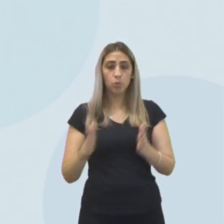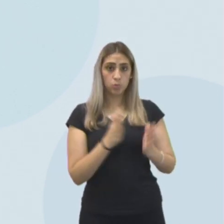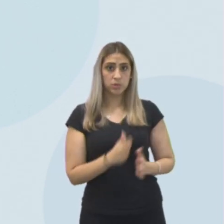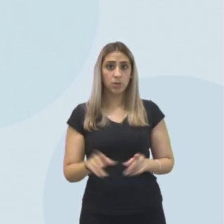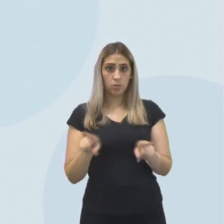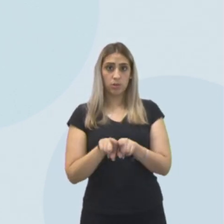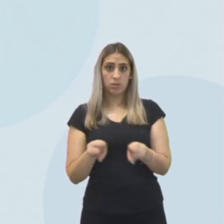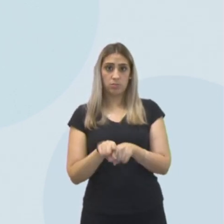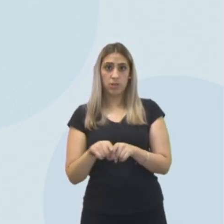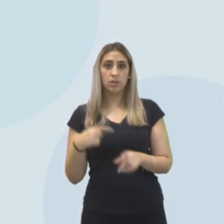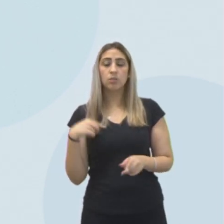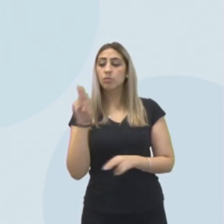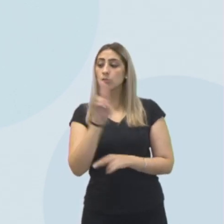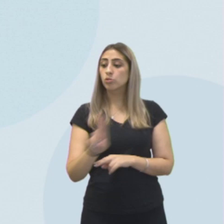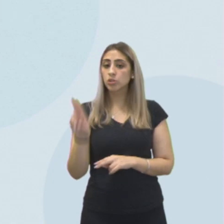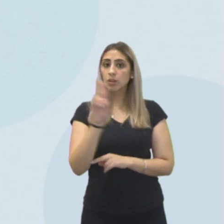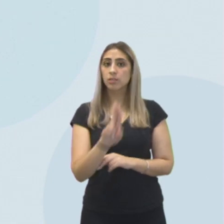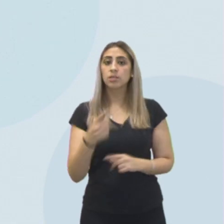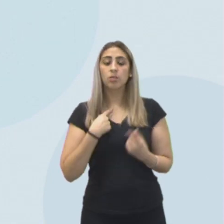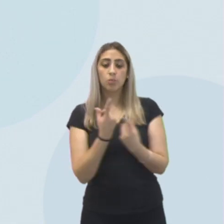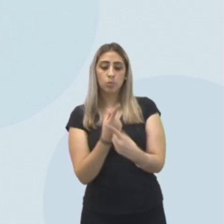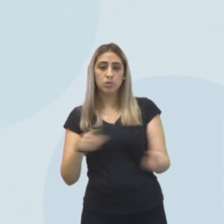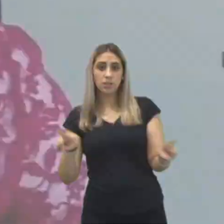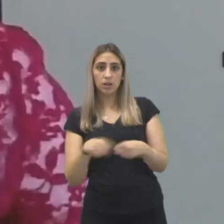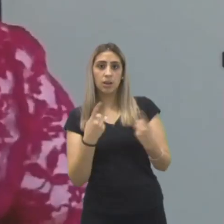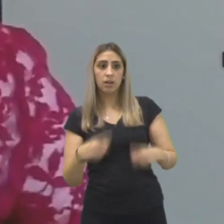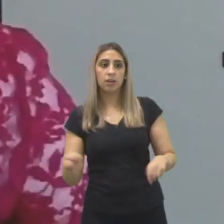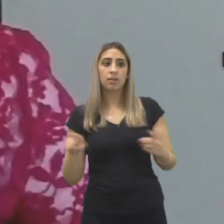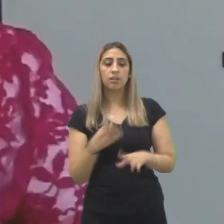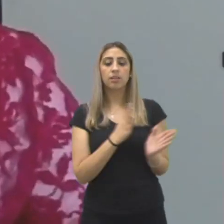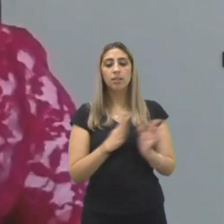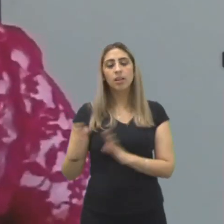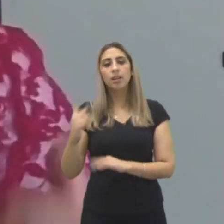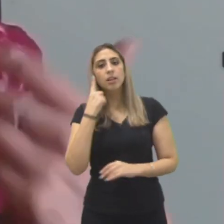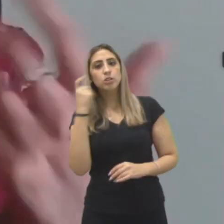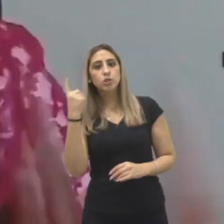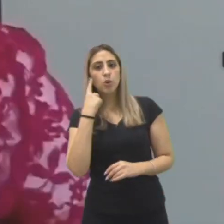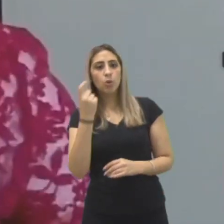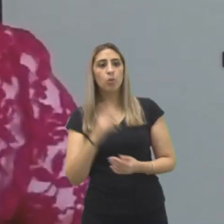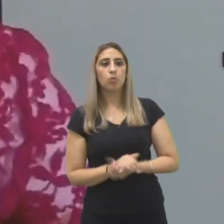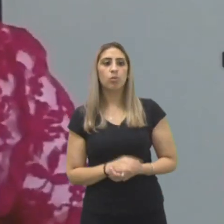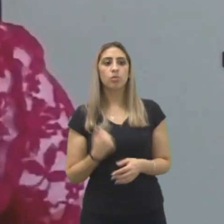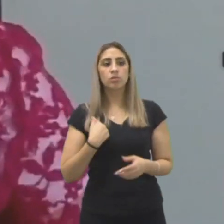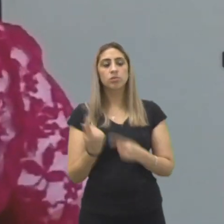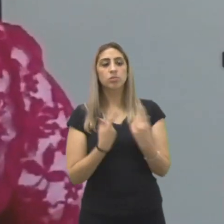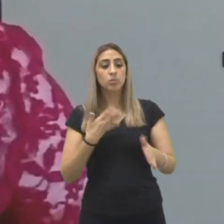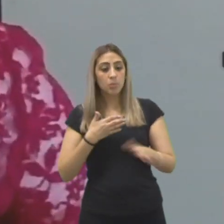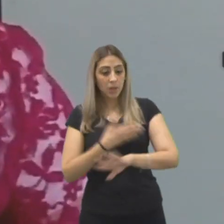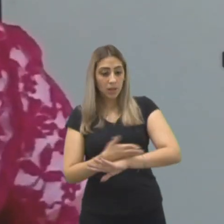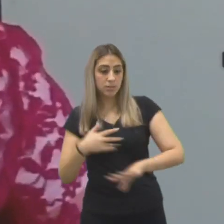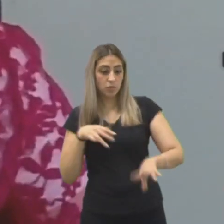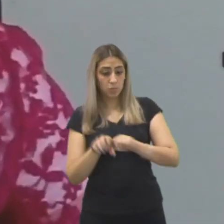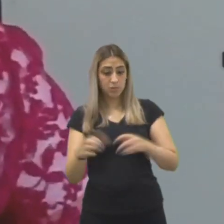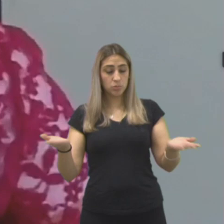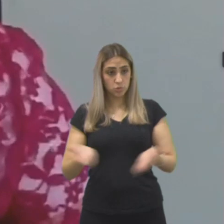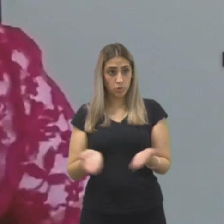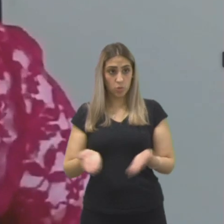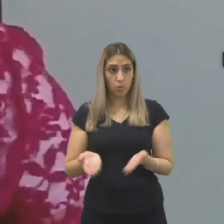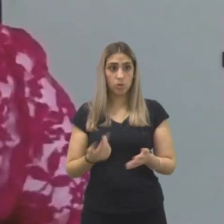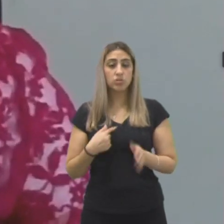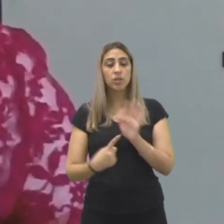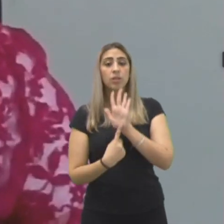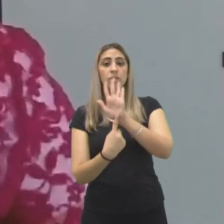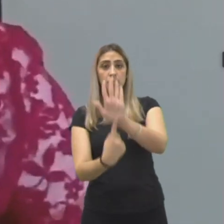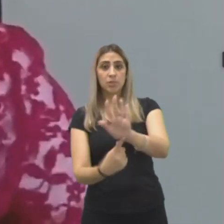autoral, utilizando recursos musicais, trilha sonora, então a gente começa a formação de hoje apresentando, né,